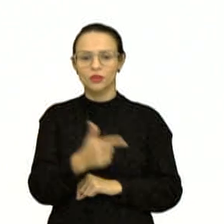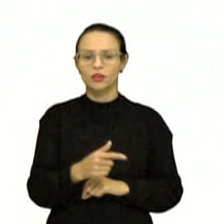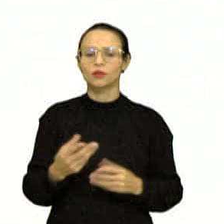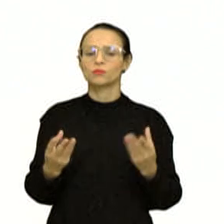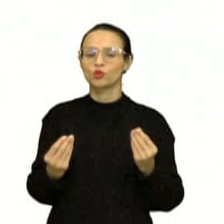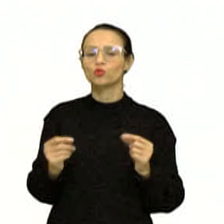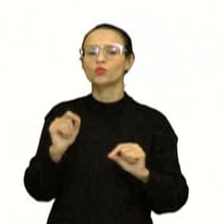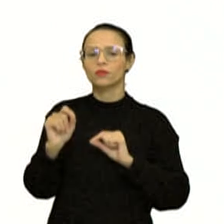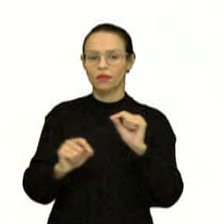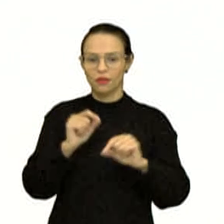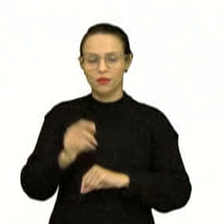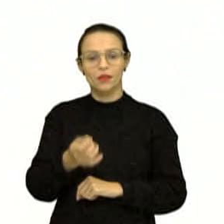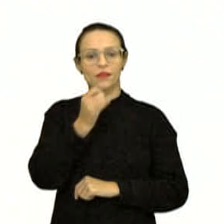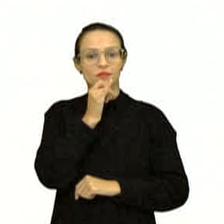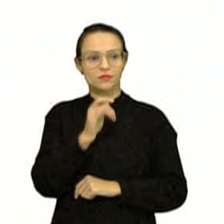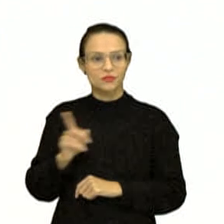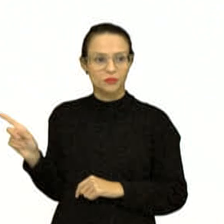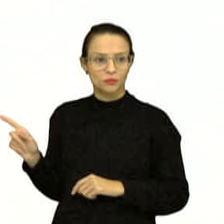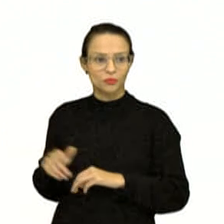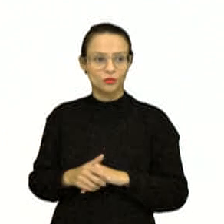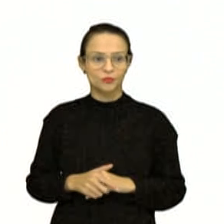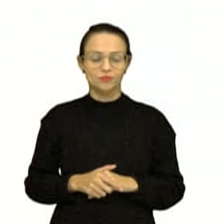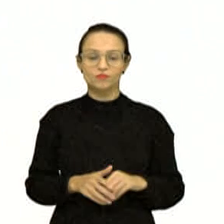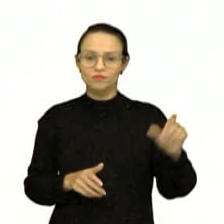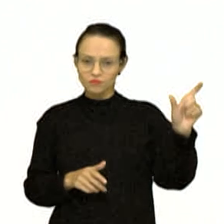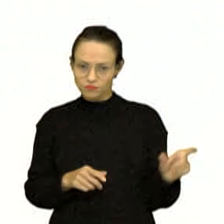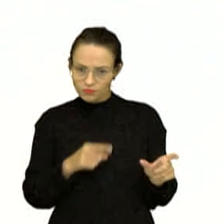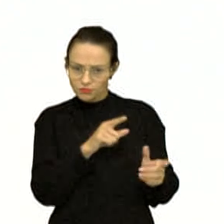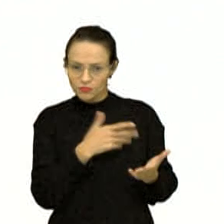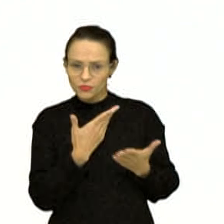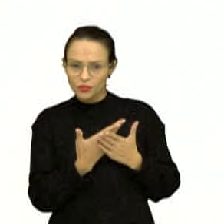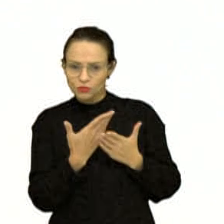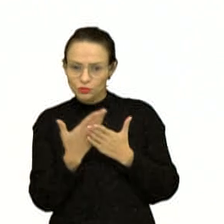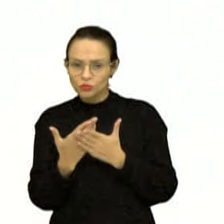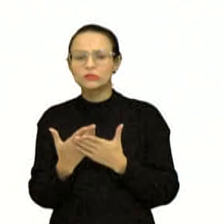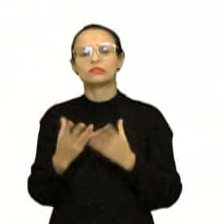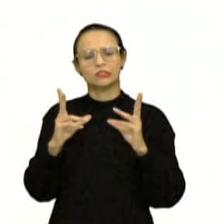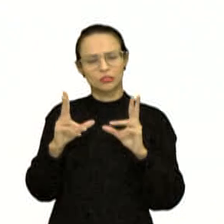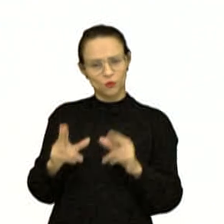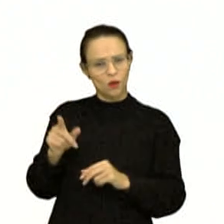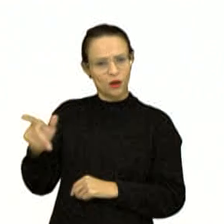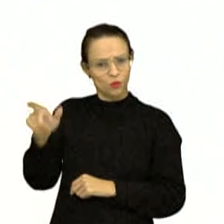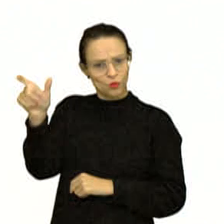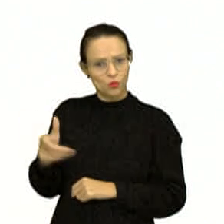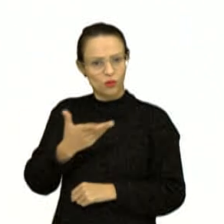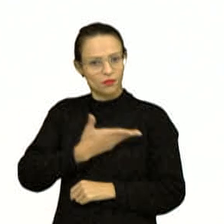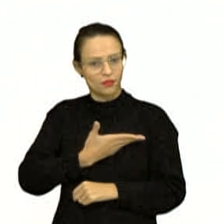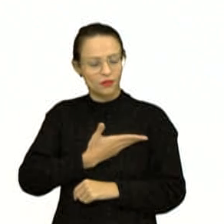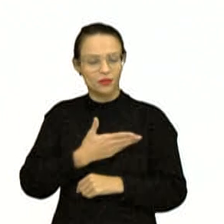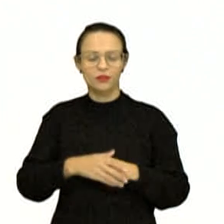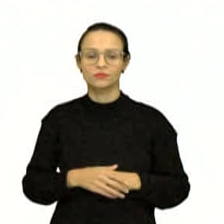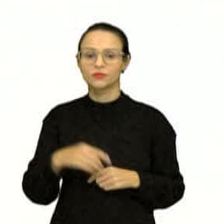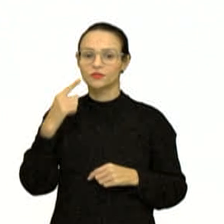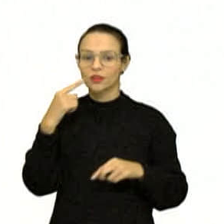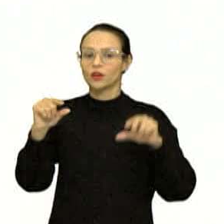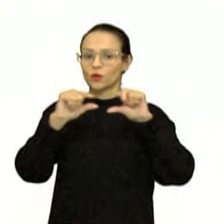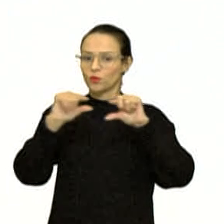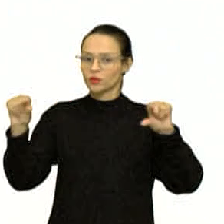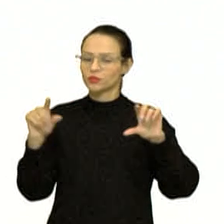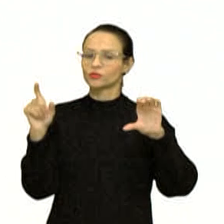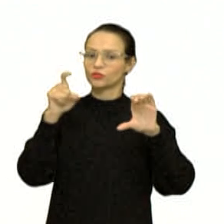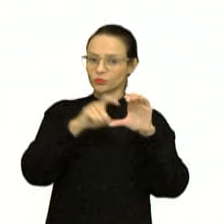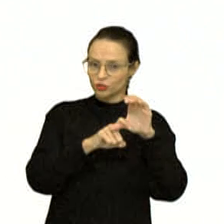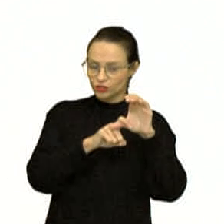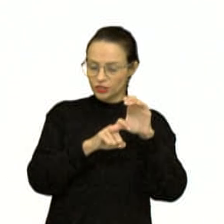que. Temos um exemplo. Vinícius é estudioso tanto quanto seu colega. Repare que a oração subordinada em